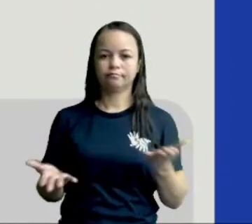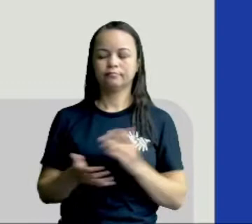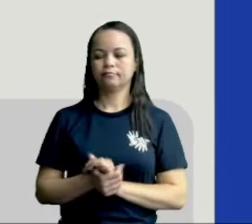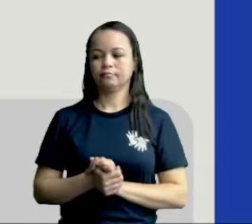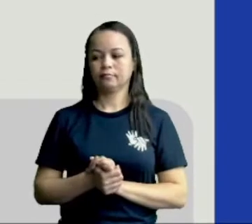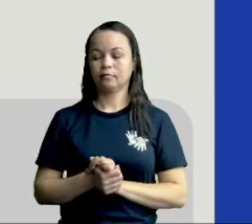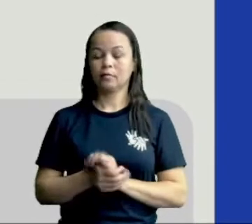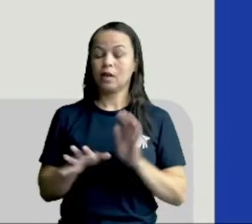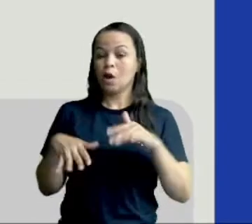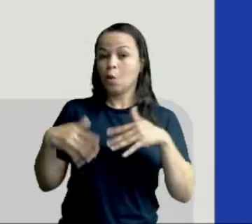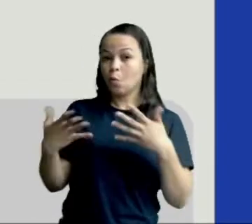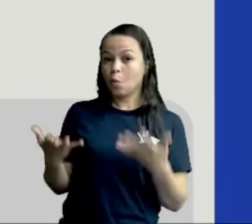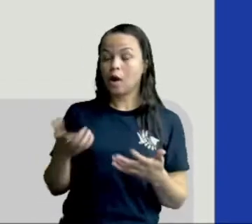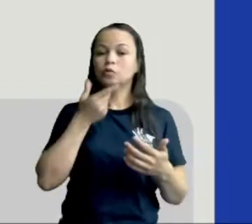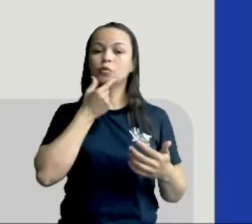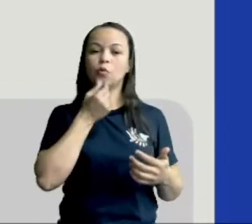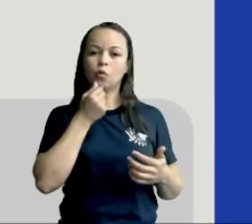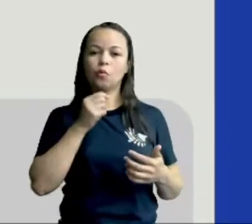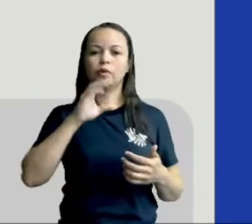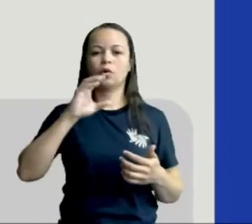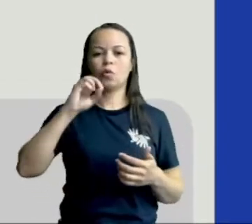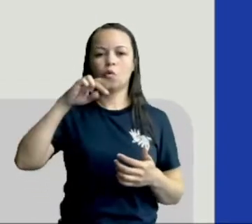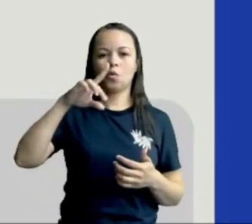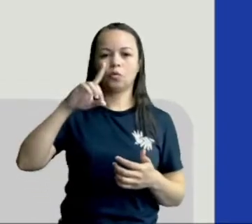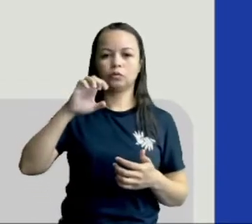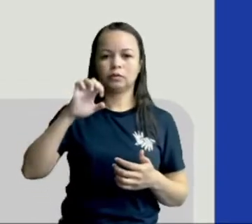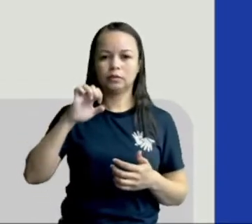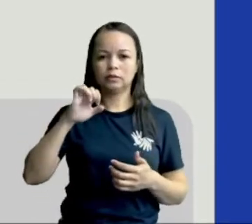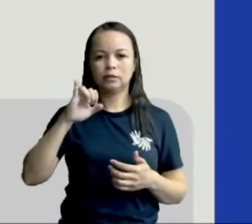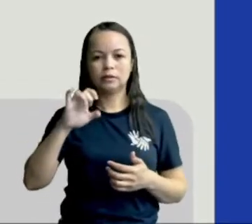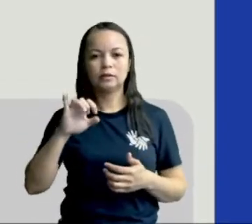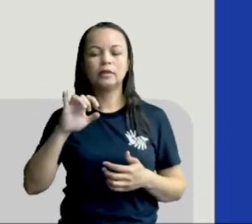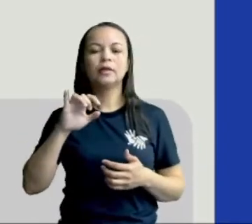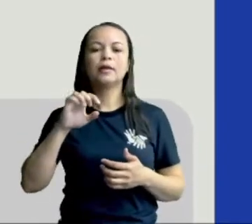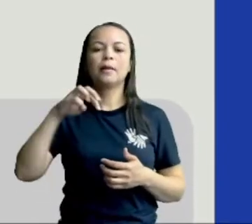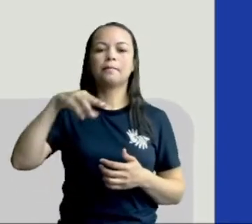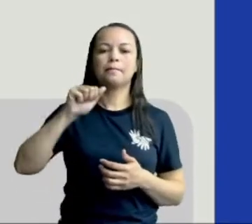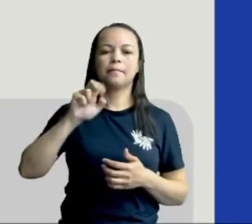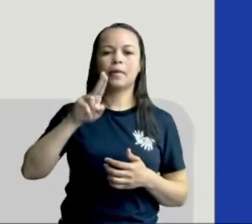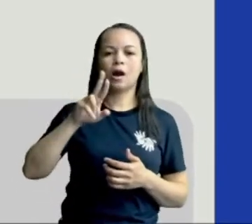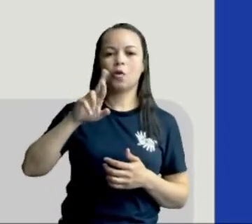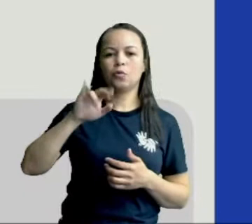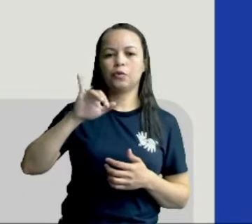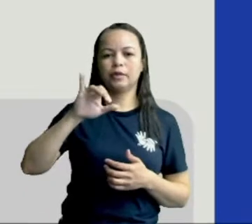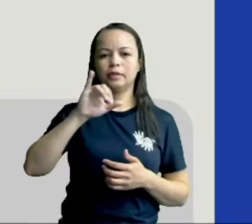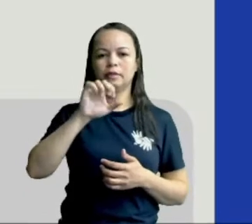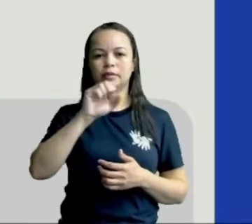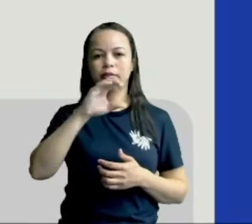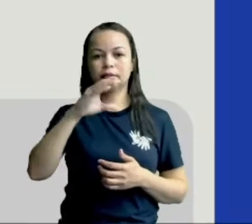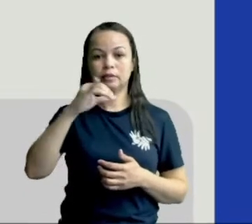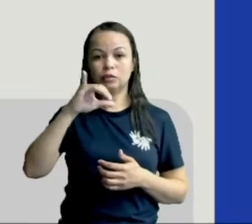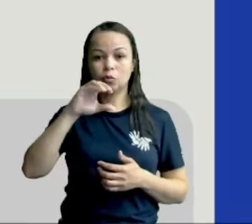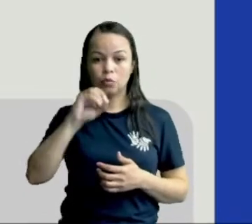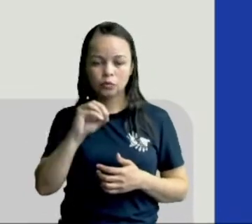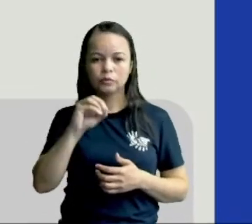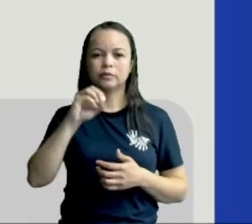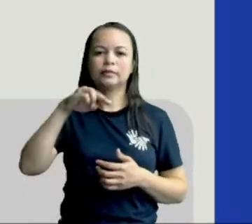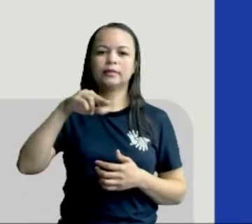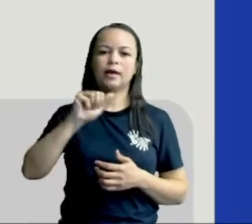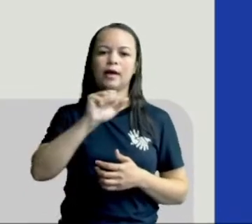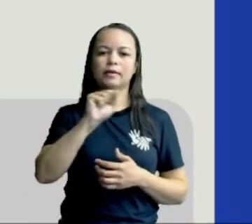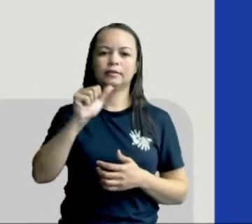quando o conde Maurício de Nassau encerrou seu período administrativo em 1644,